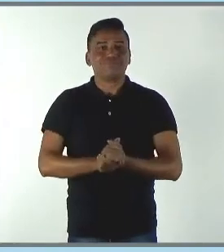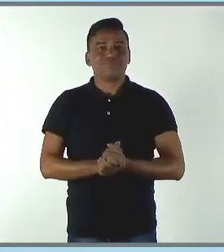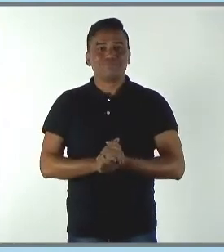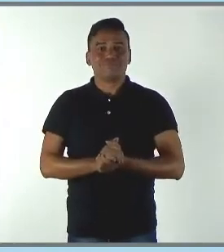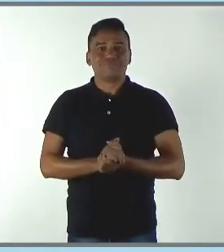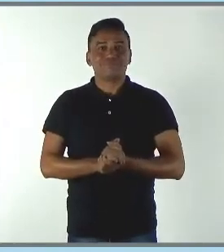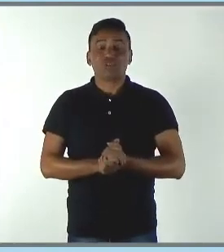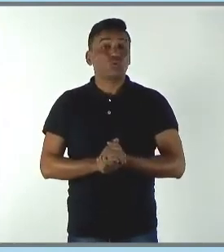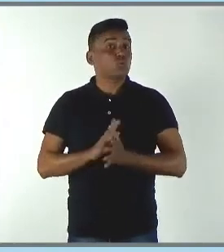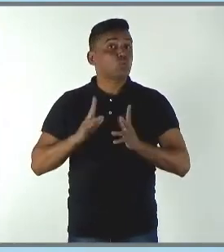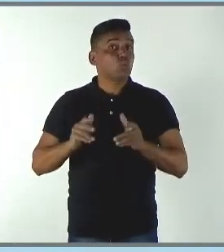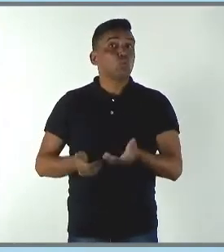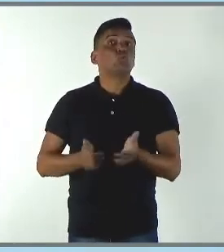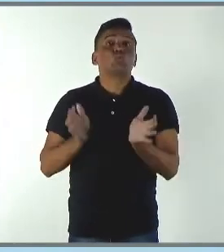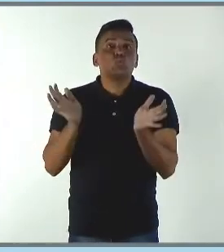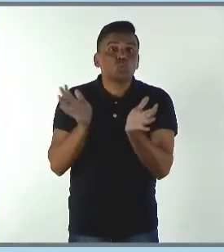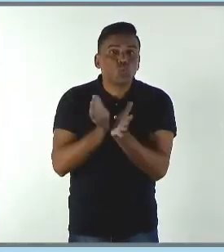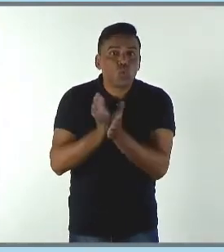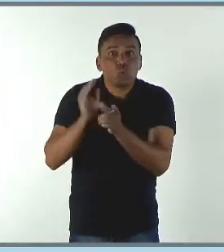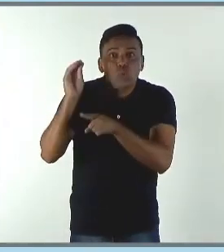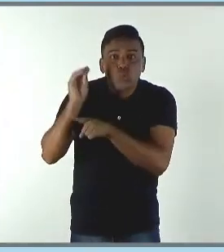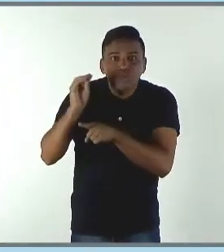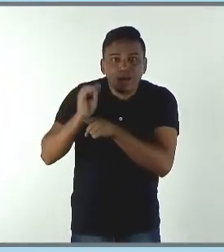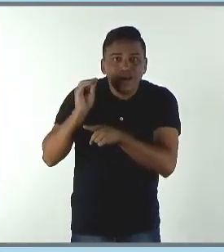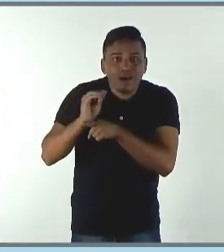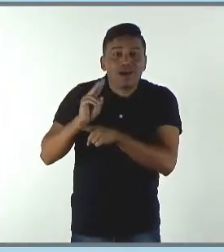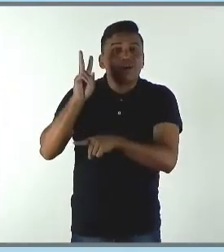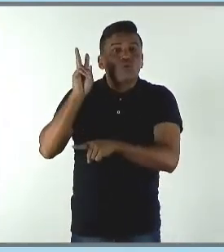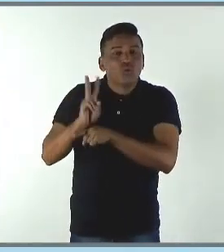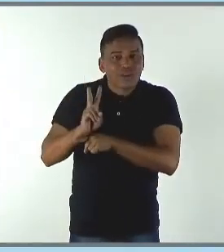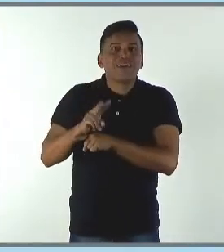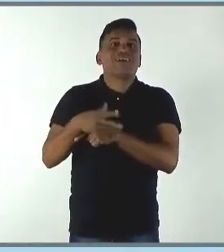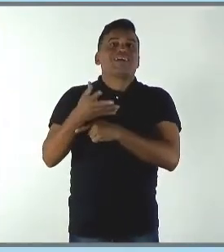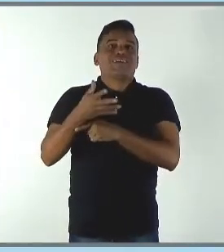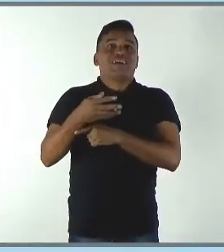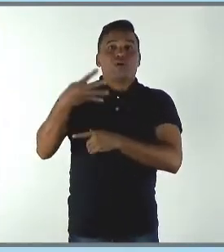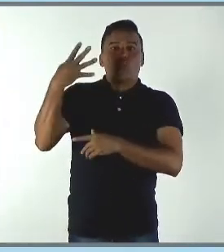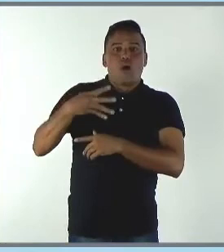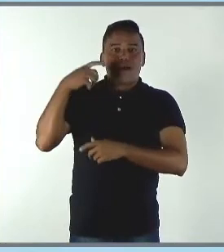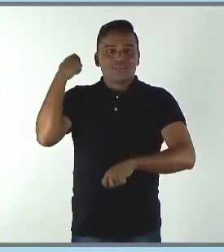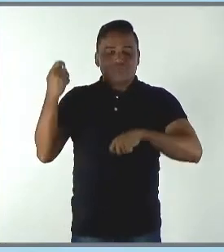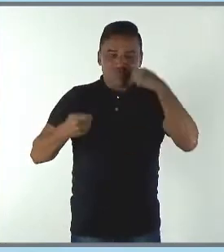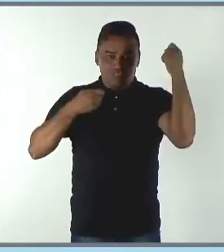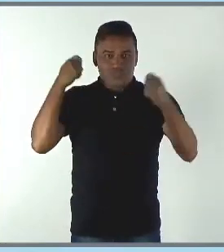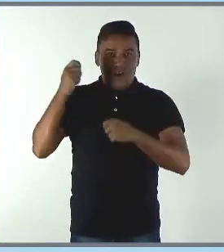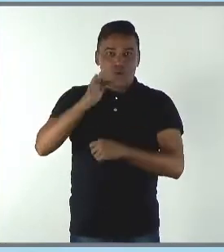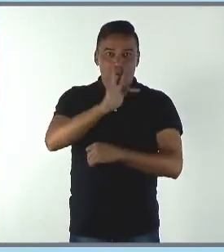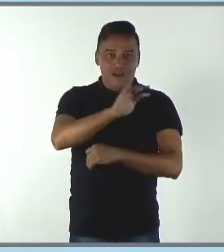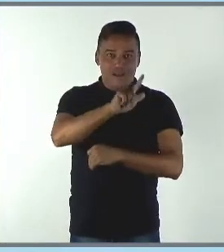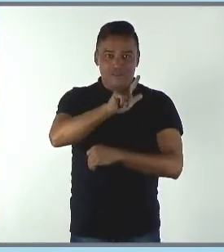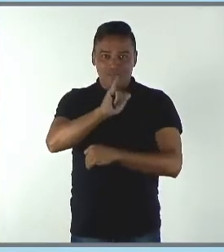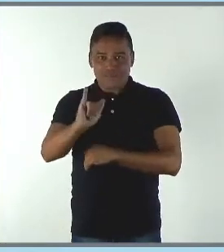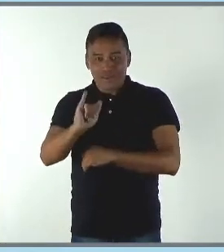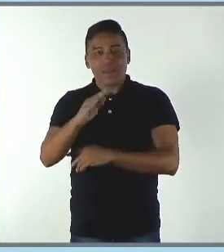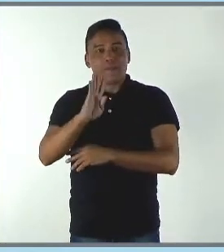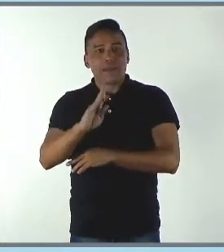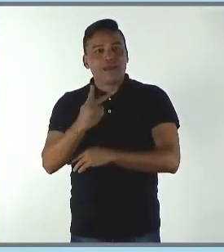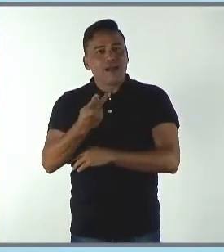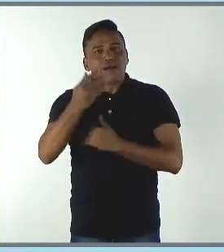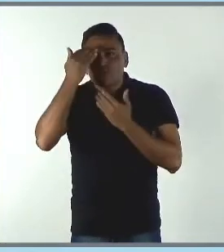a curadoria, de toda a equipe de produção da 4ª edição do FliBH, eu te agradeço mais uma